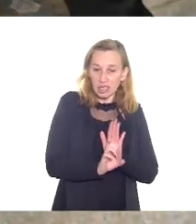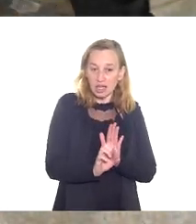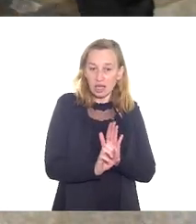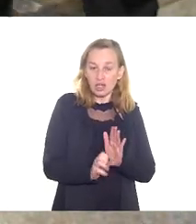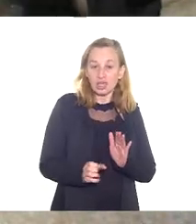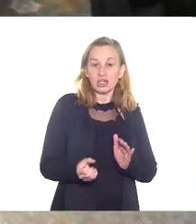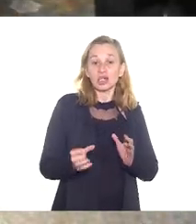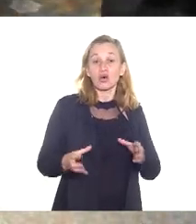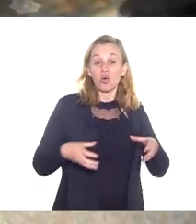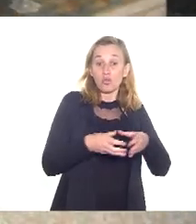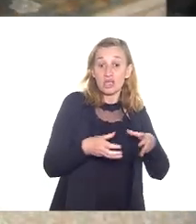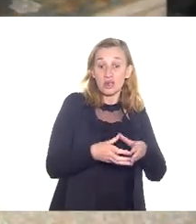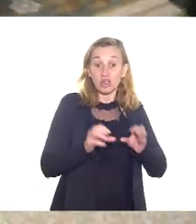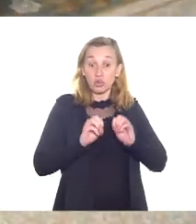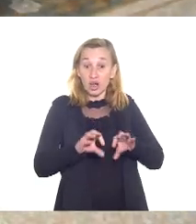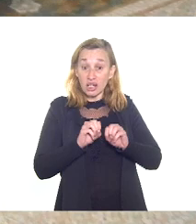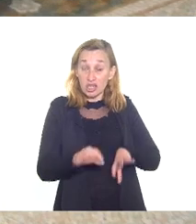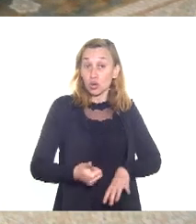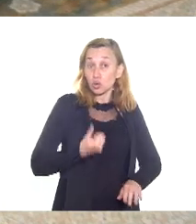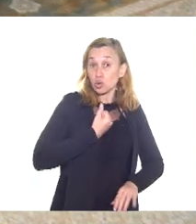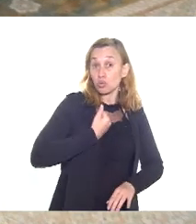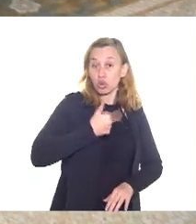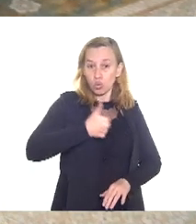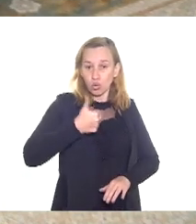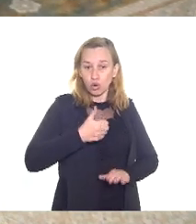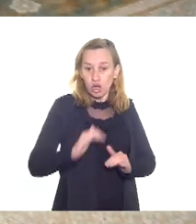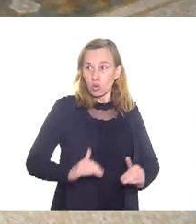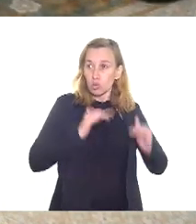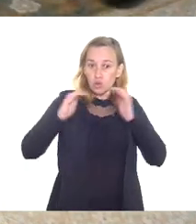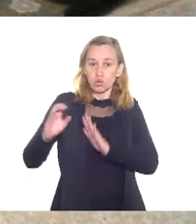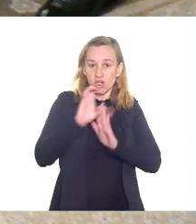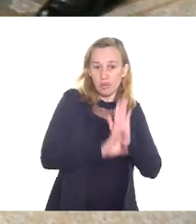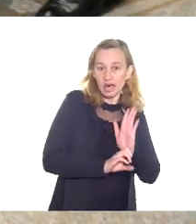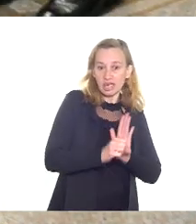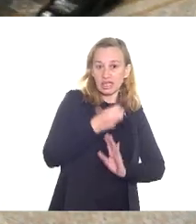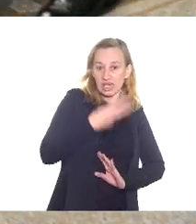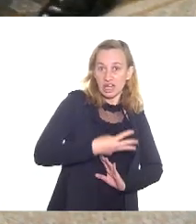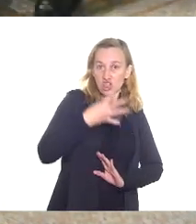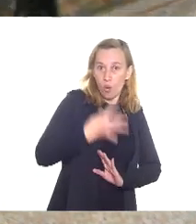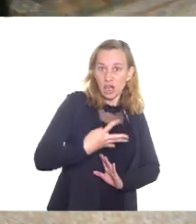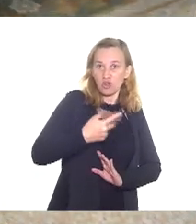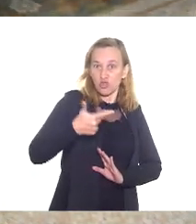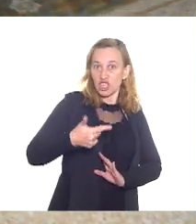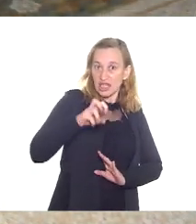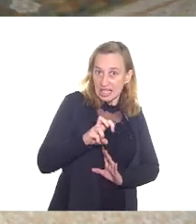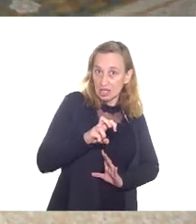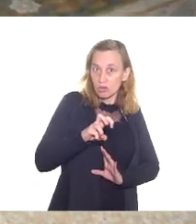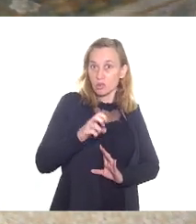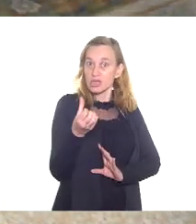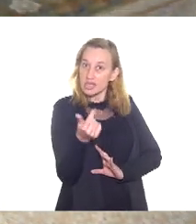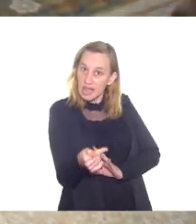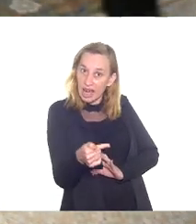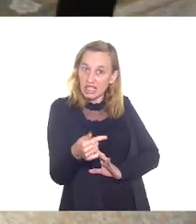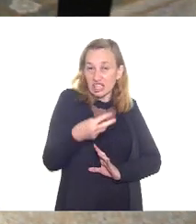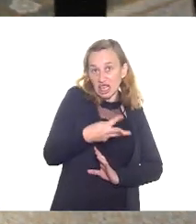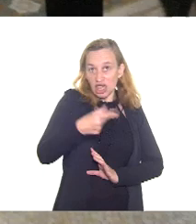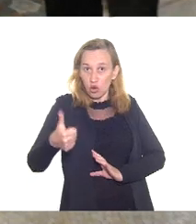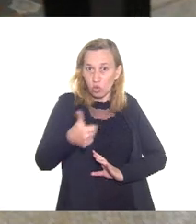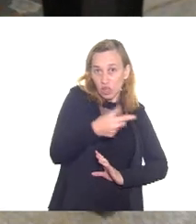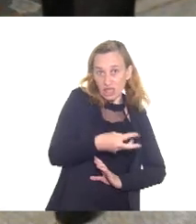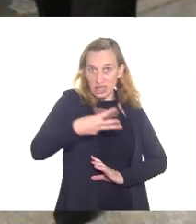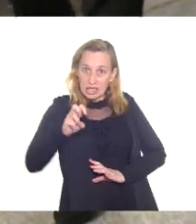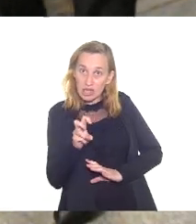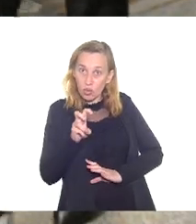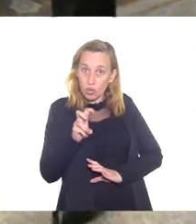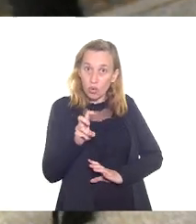da Comissão de Educação. Favorável com subemendas, emendas 3, 4, 25, 7, 31 e